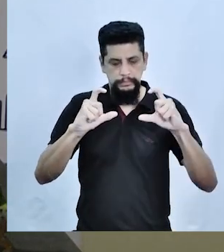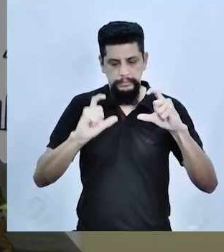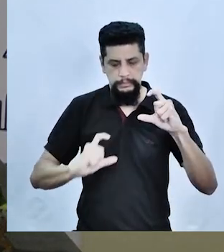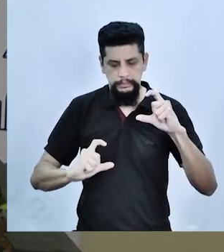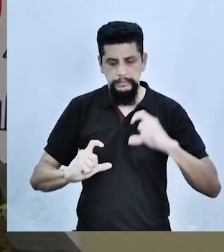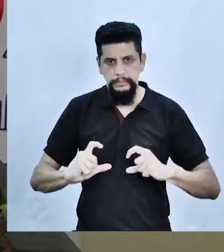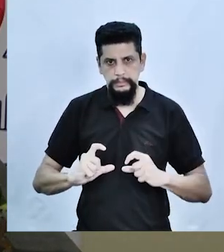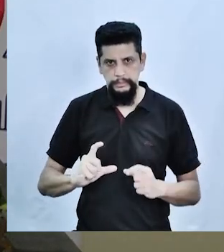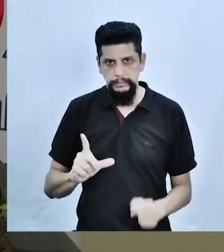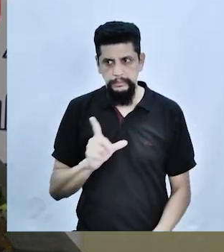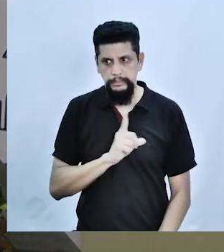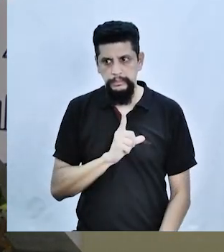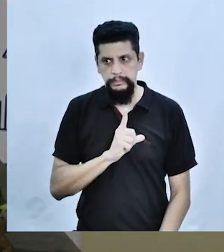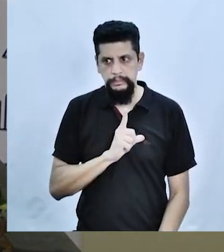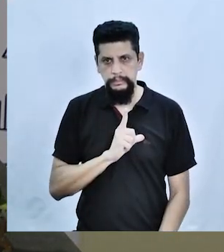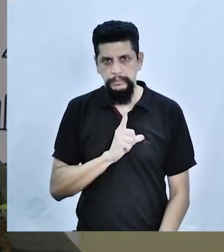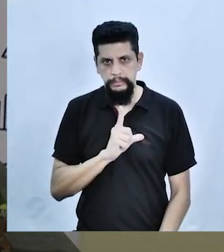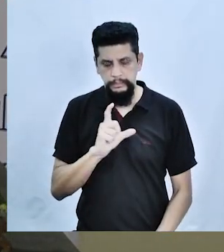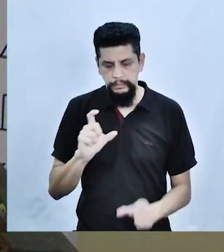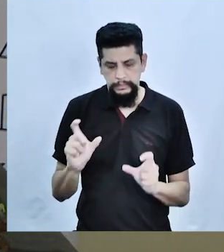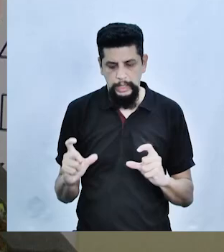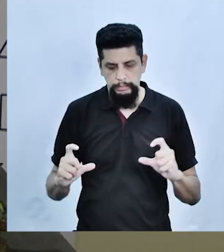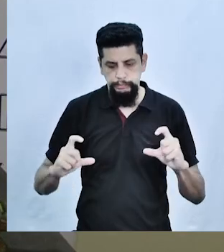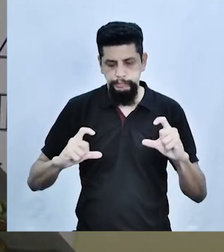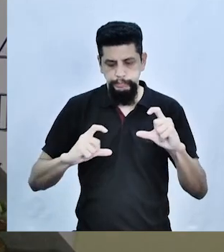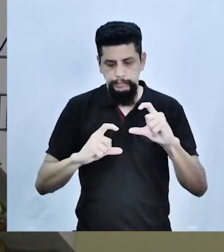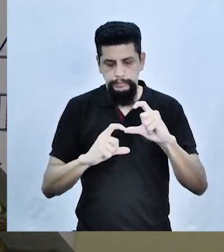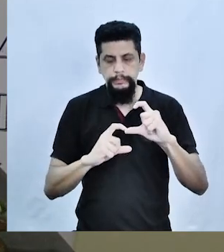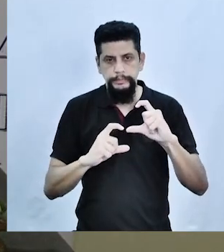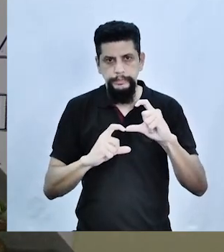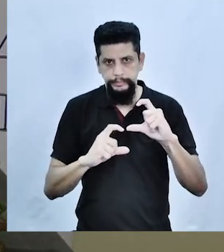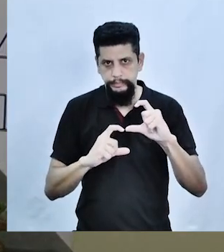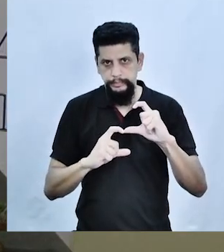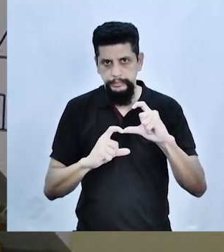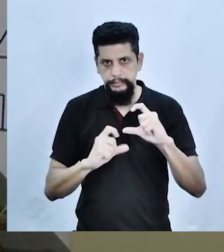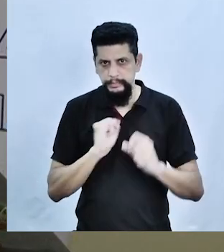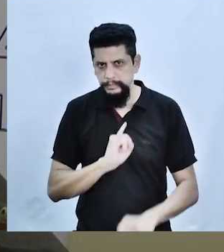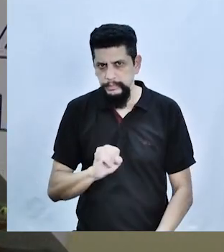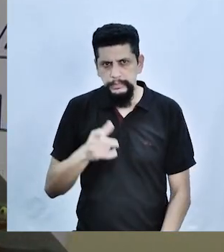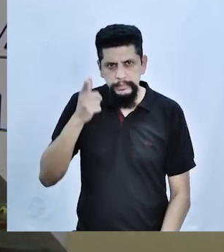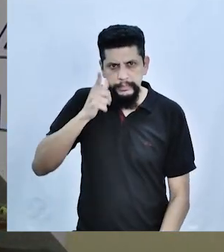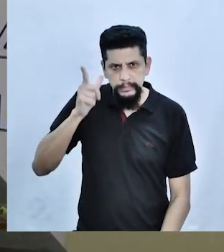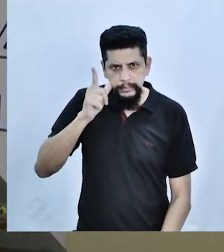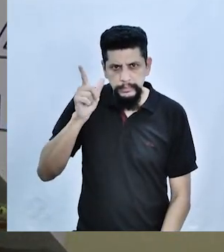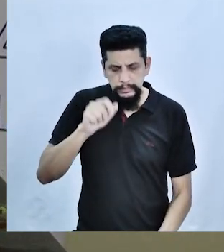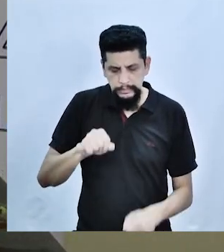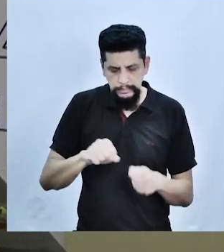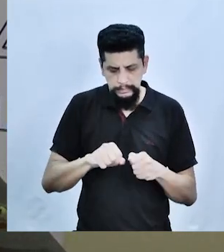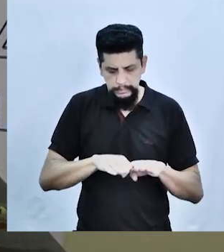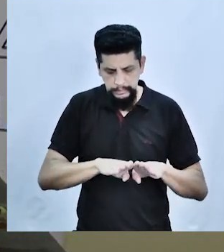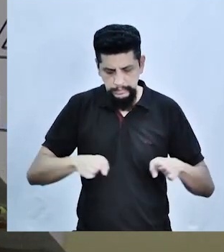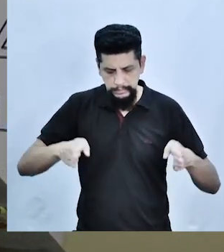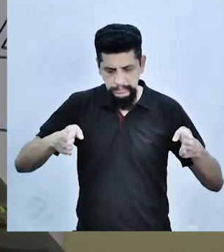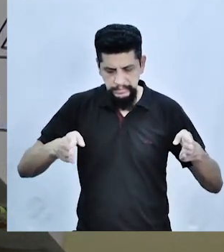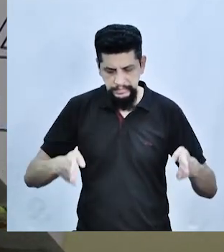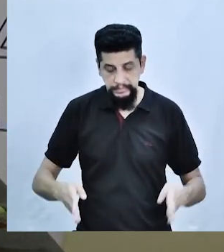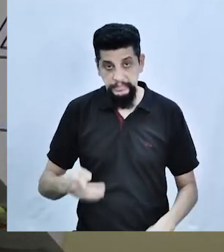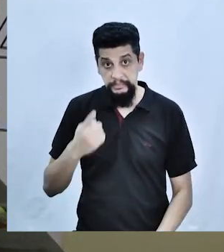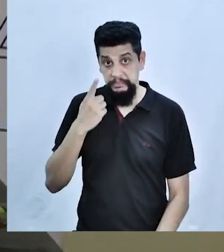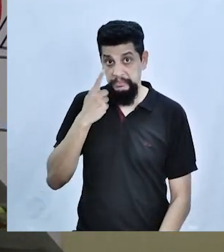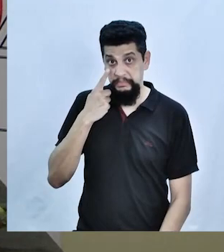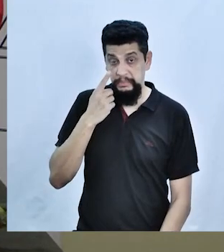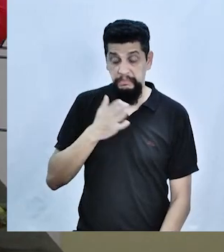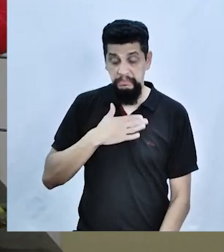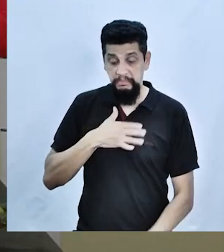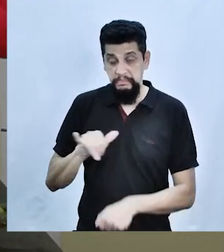partezinhas dos cantos. Todas elas têm uma peça que encaixa uma na outra, né? Sim. Será que a gente consegue montar aqui na mesa mesmo?